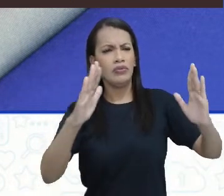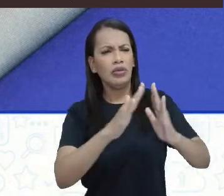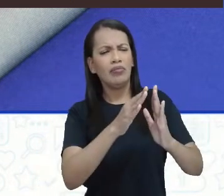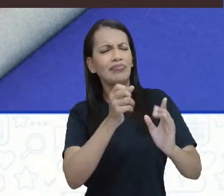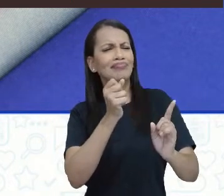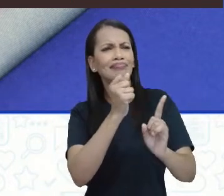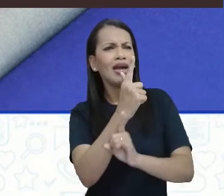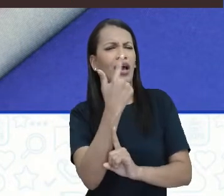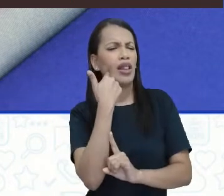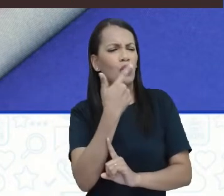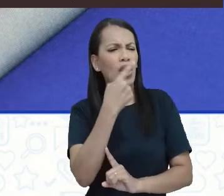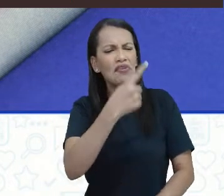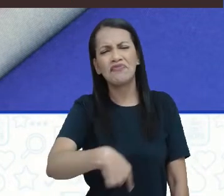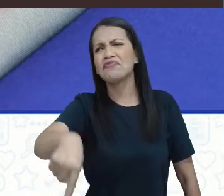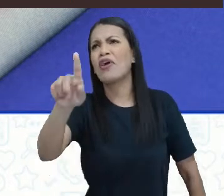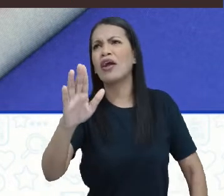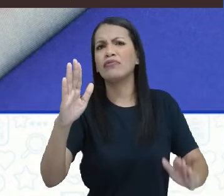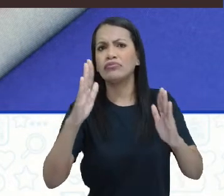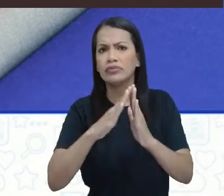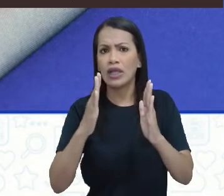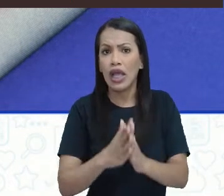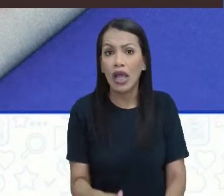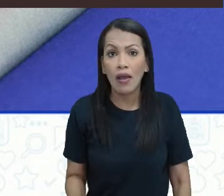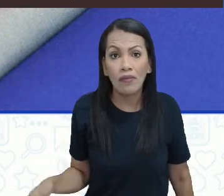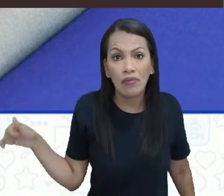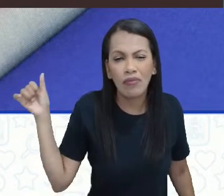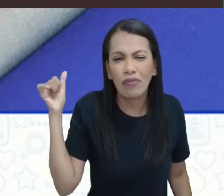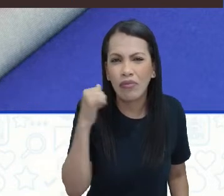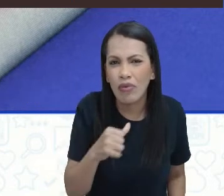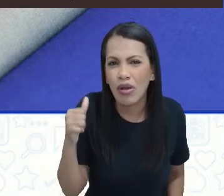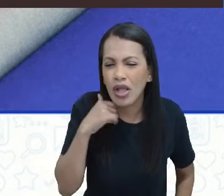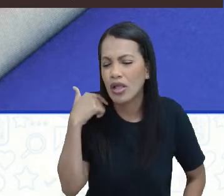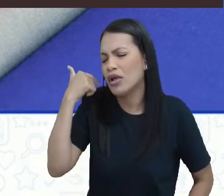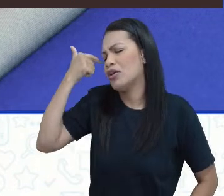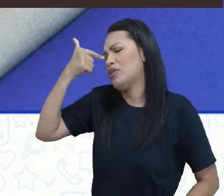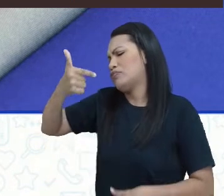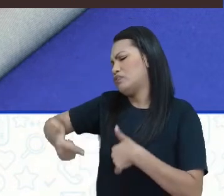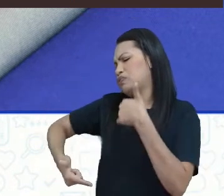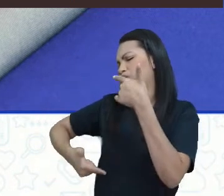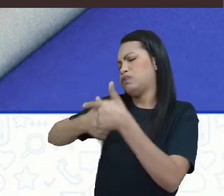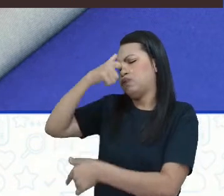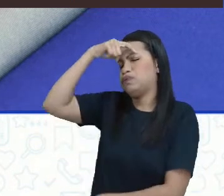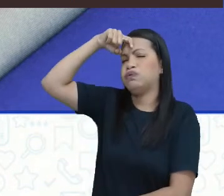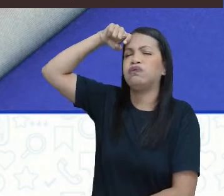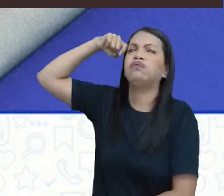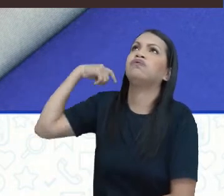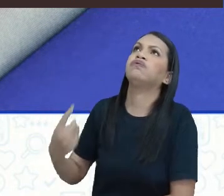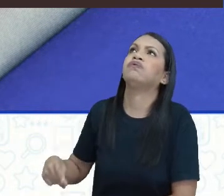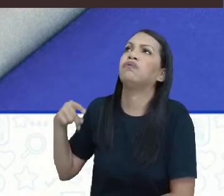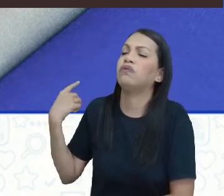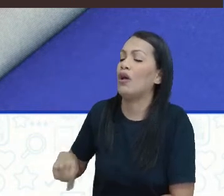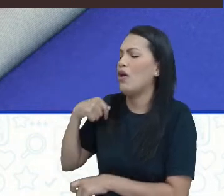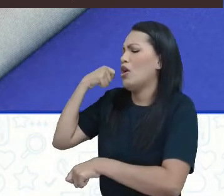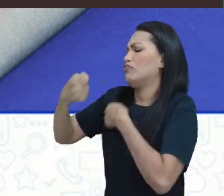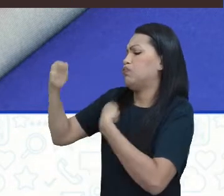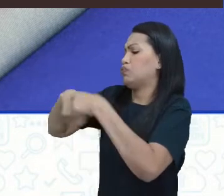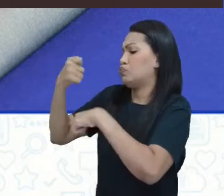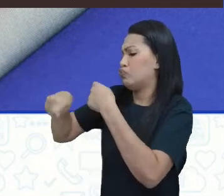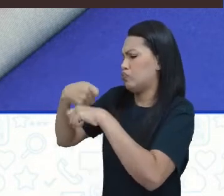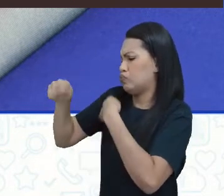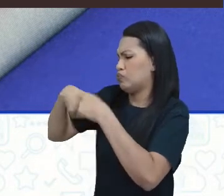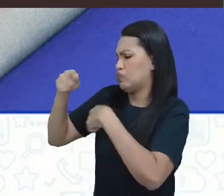maior. Dias e dias, semanas e meses, trabalhou a moça tecendo tetos e portas e pátios,